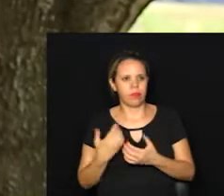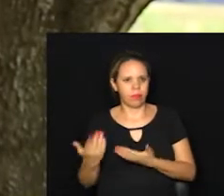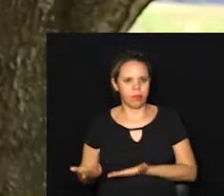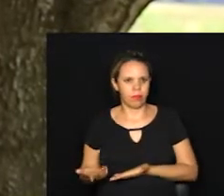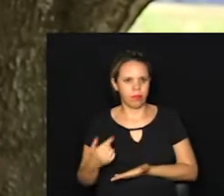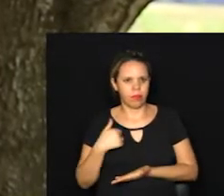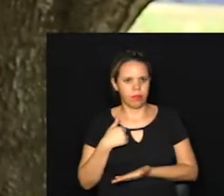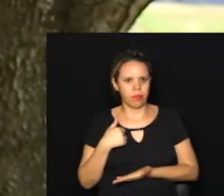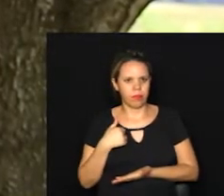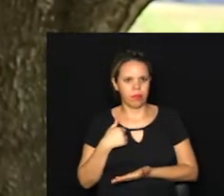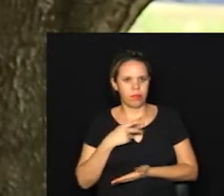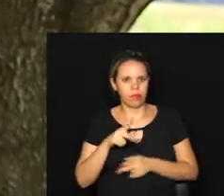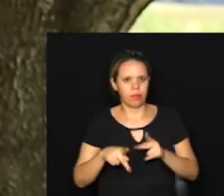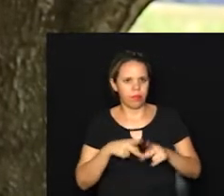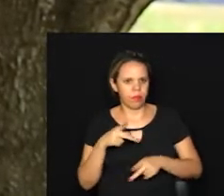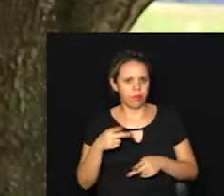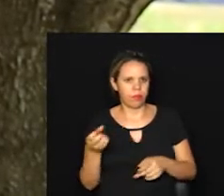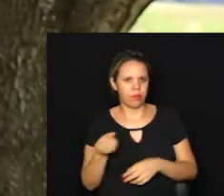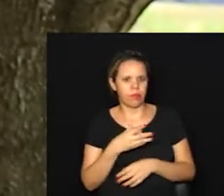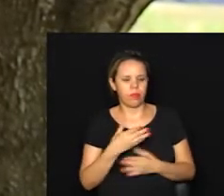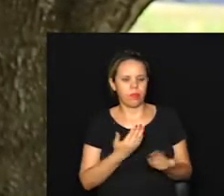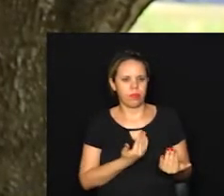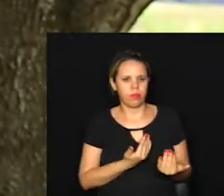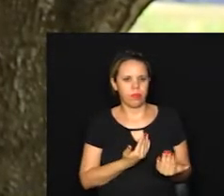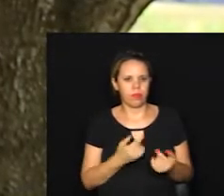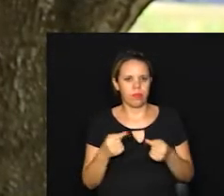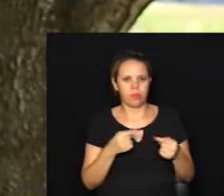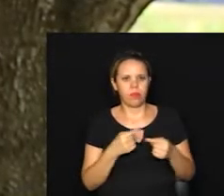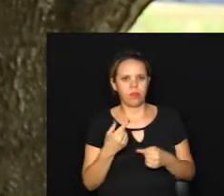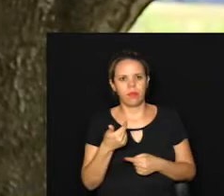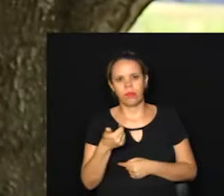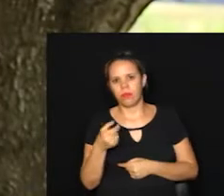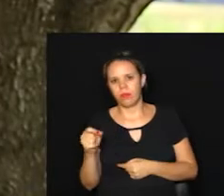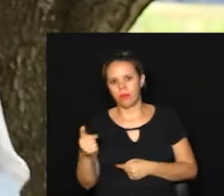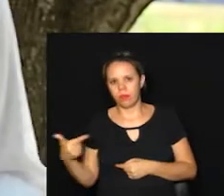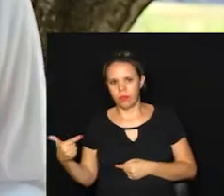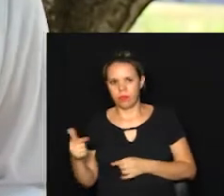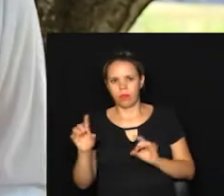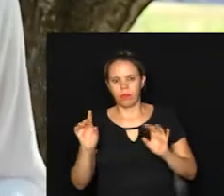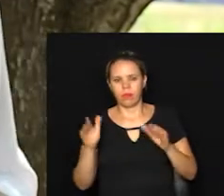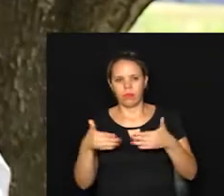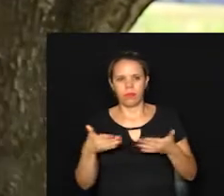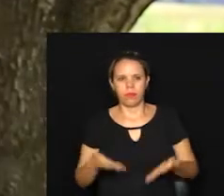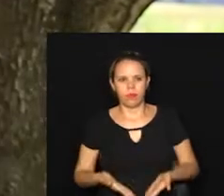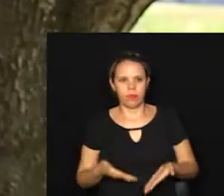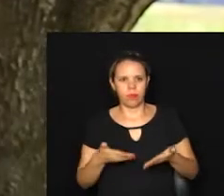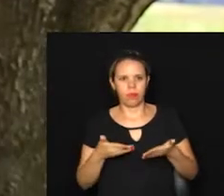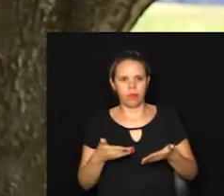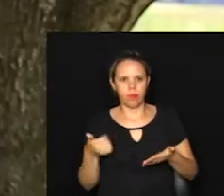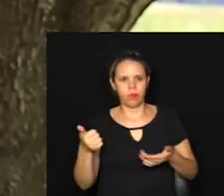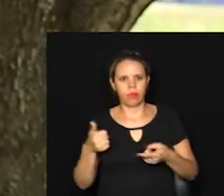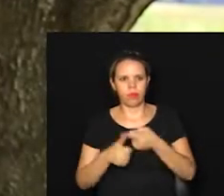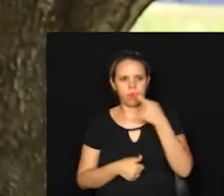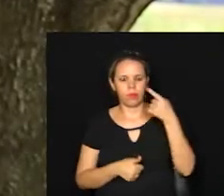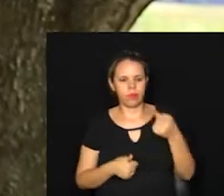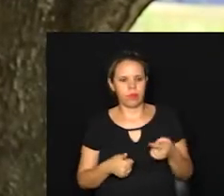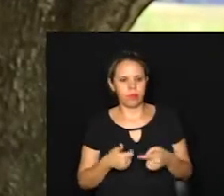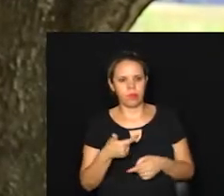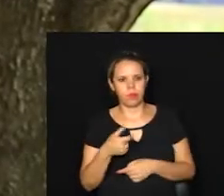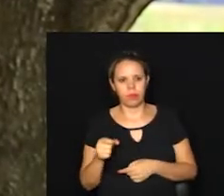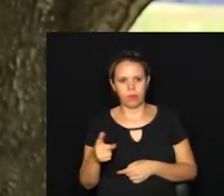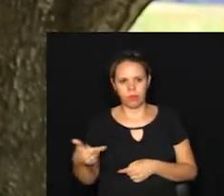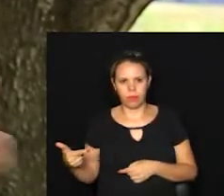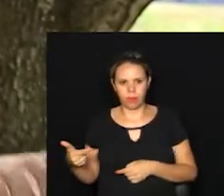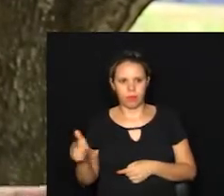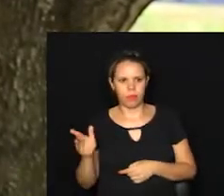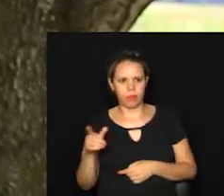a minha geração, que é um pouco mais nova, o derby de 2002 tem um lugar especial, porque foi a primeira vez em 2002,